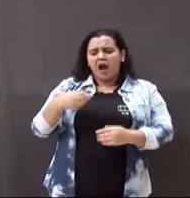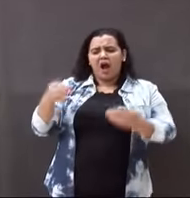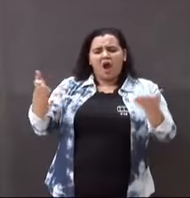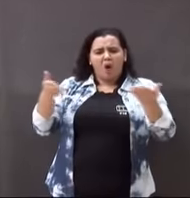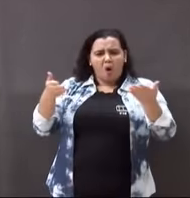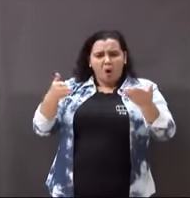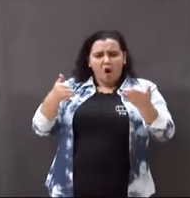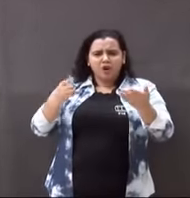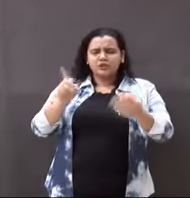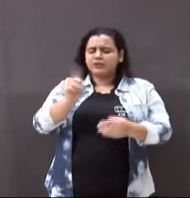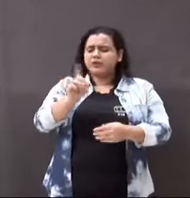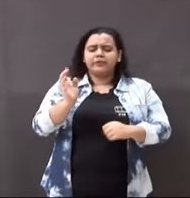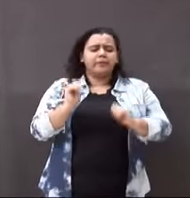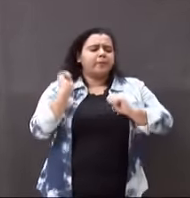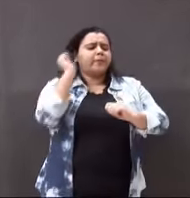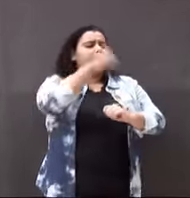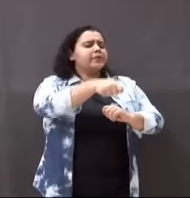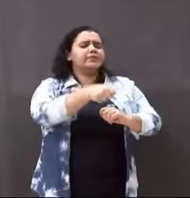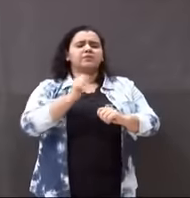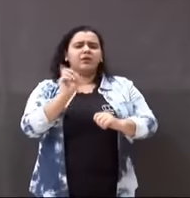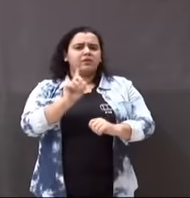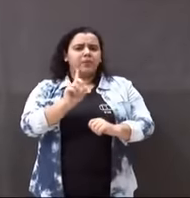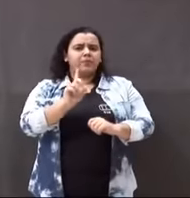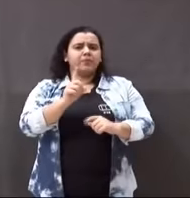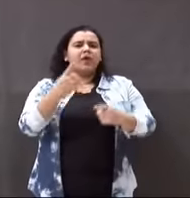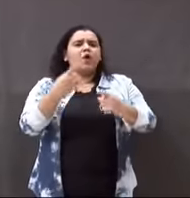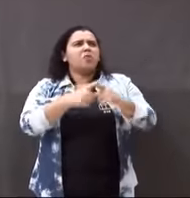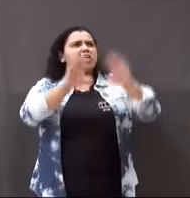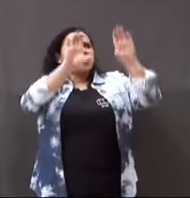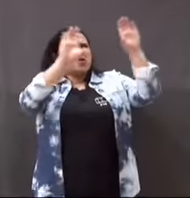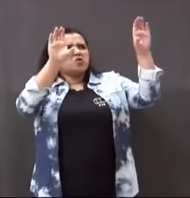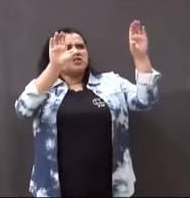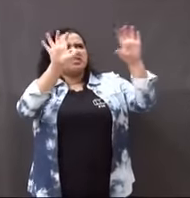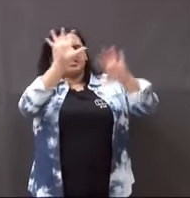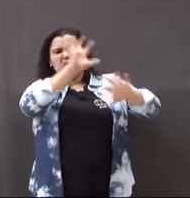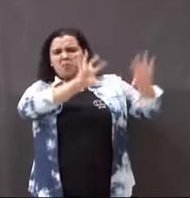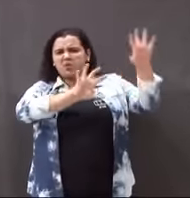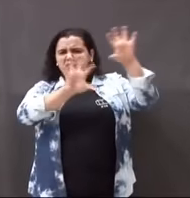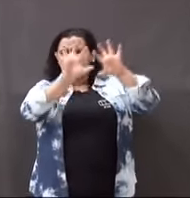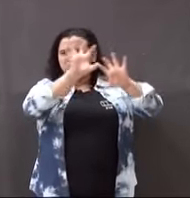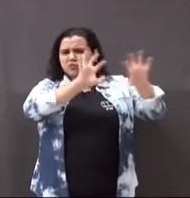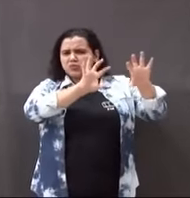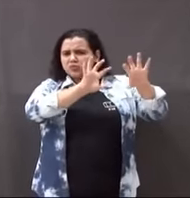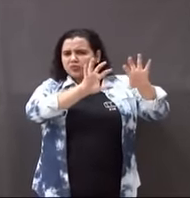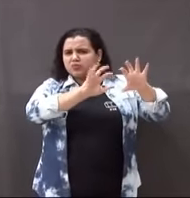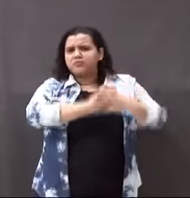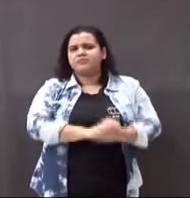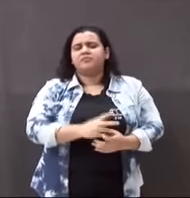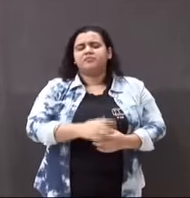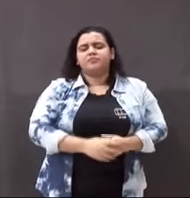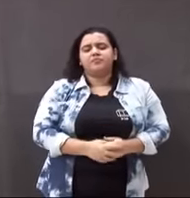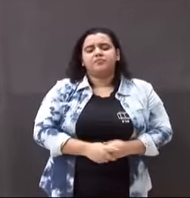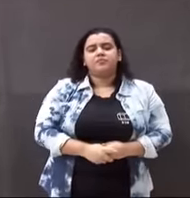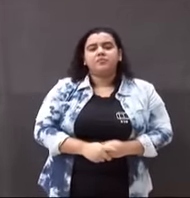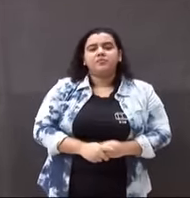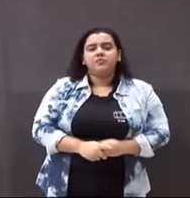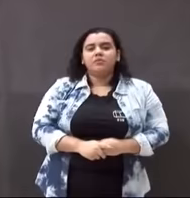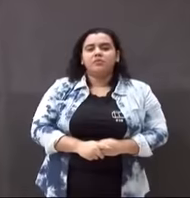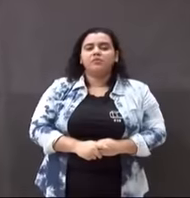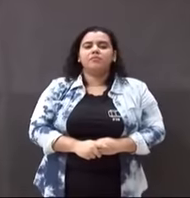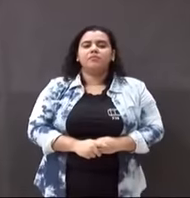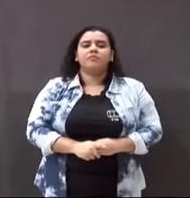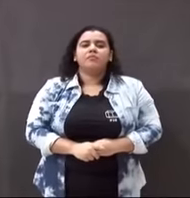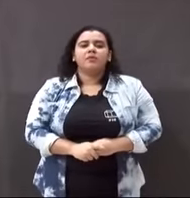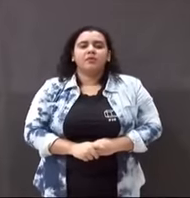hoje, porque se a gente sair daqui hoje, o resultado é zero. O resultado é nada. A gente não vai